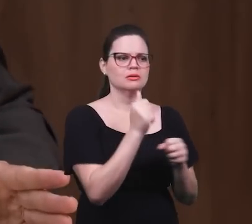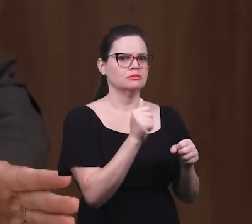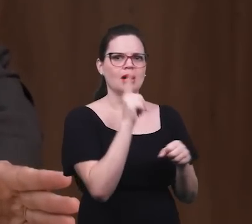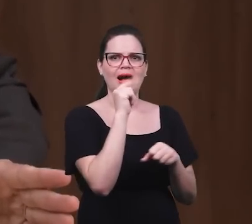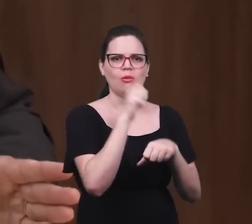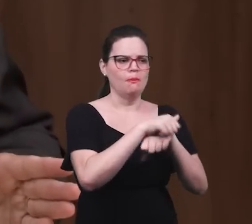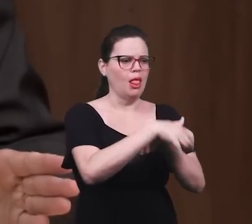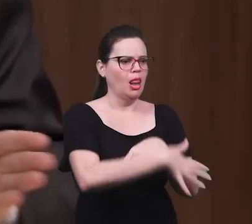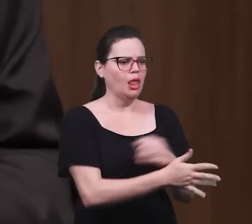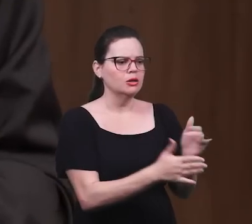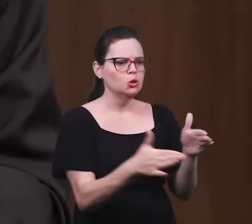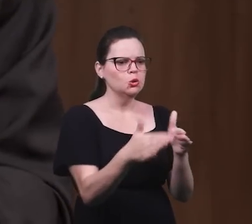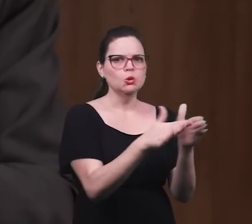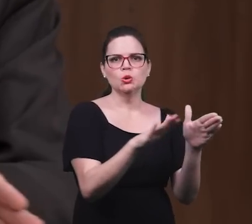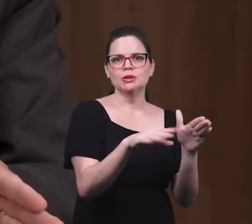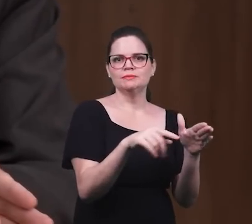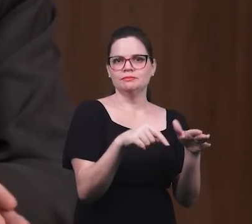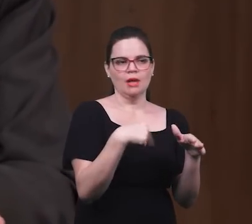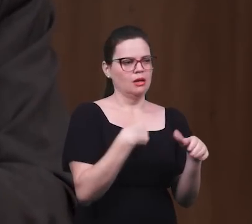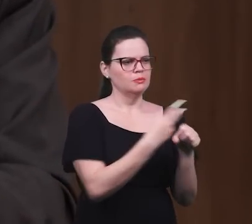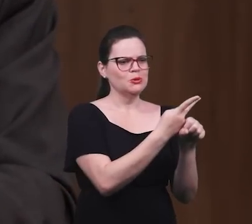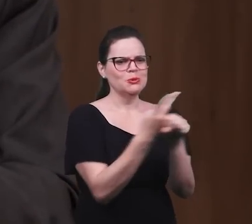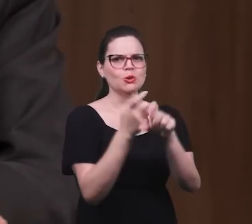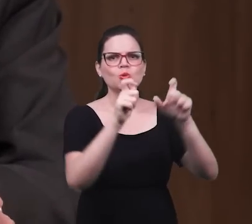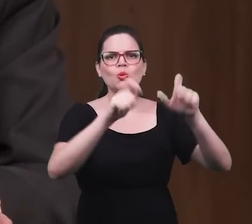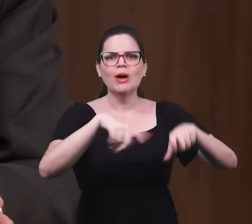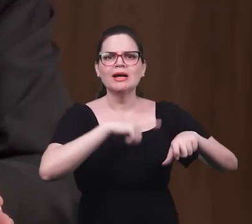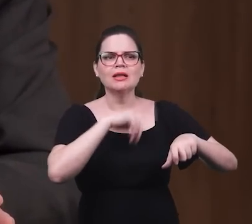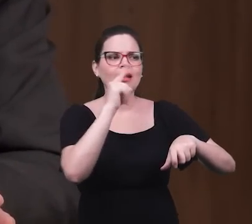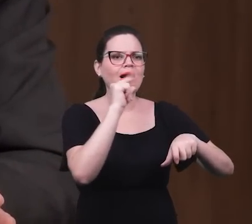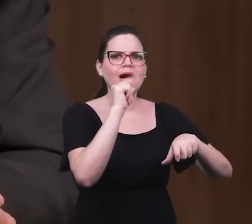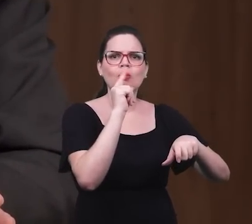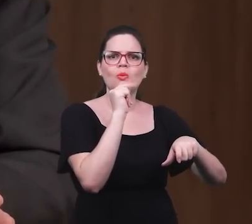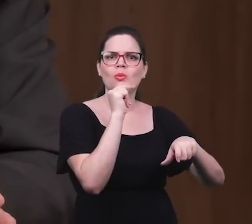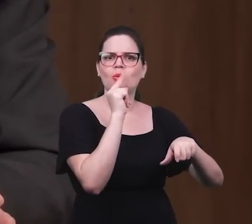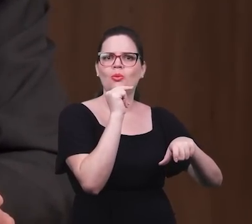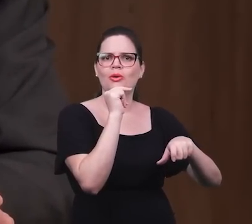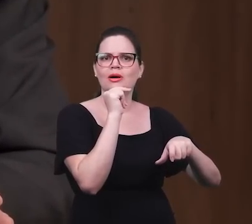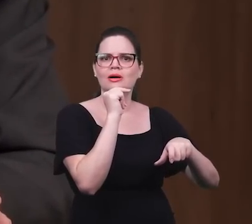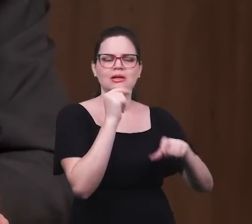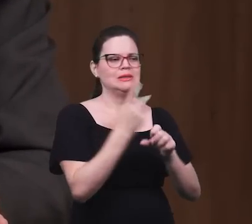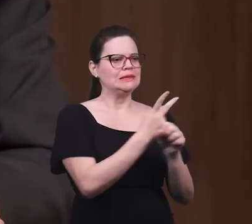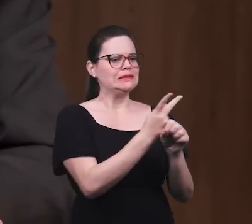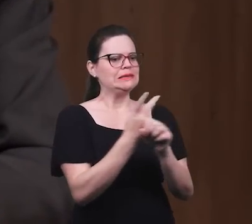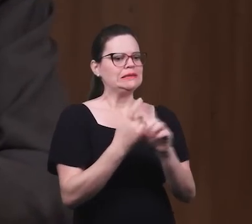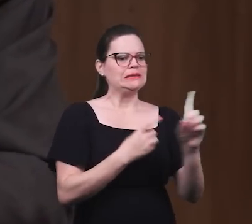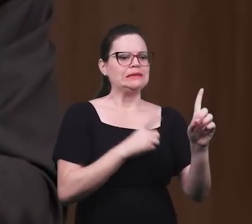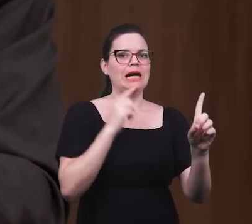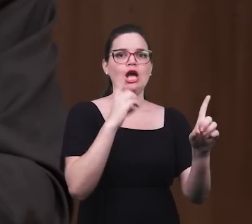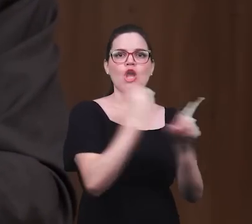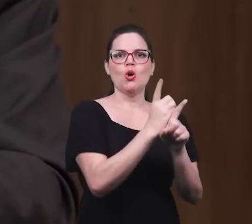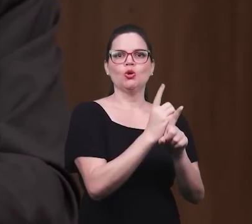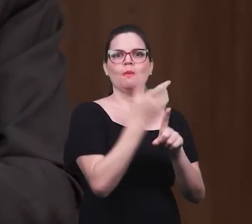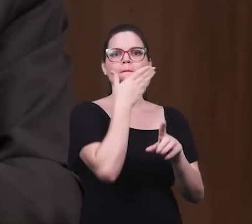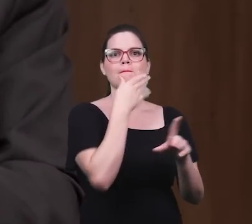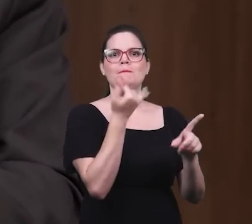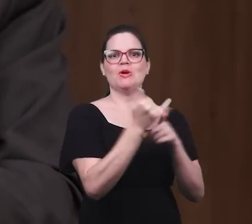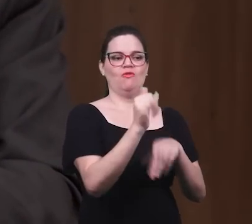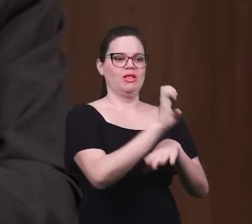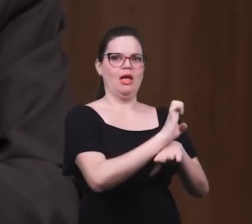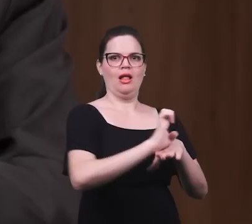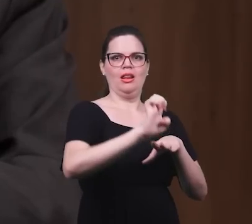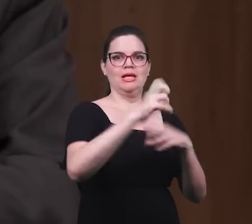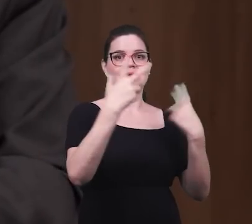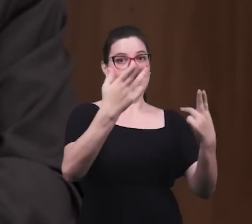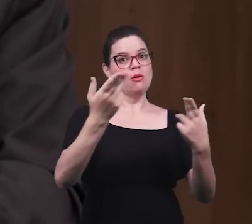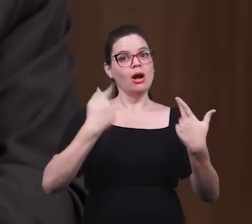fontes. Ele foi buscar atrás da fonte e a profecia achou ele. Jesus é a fonte das águas